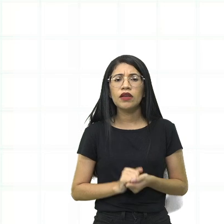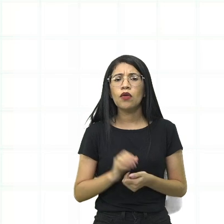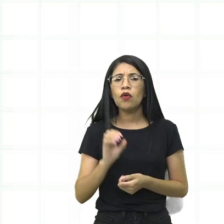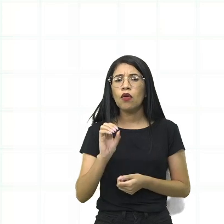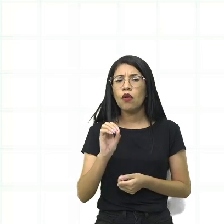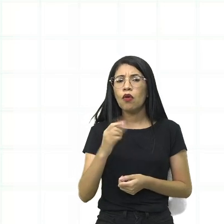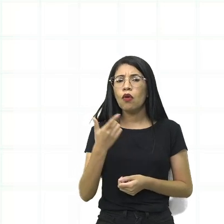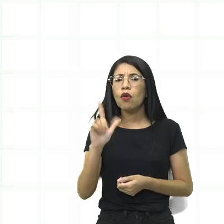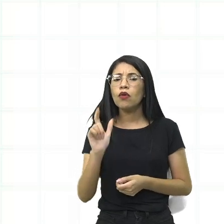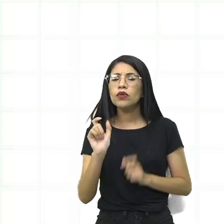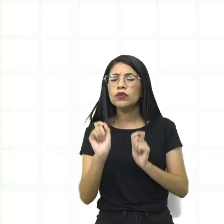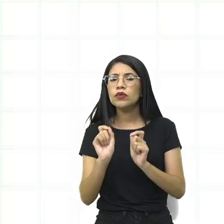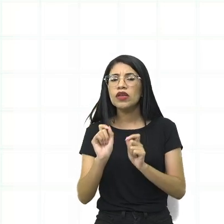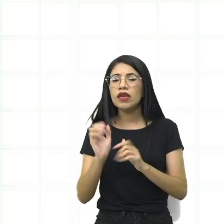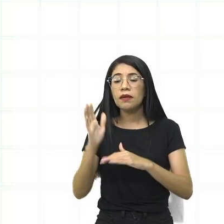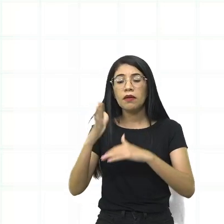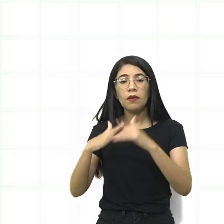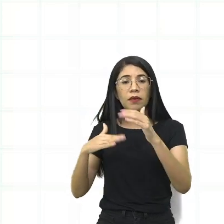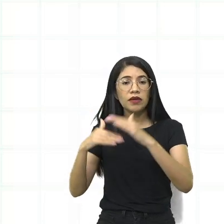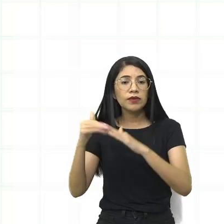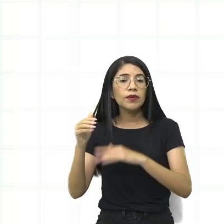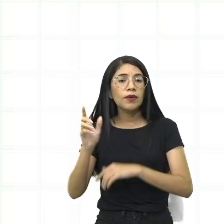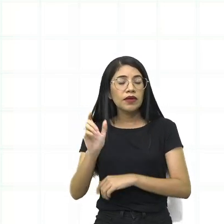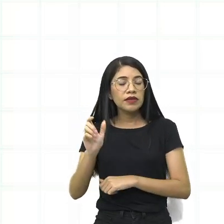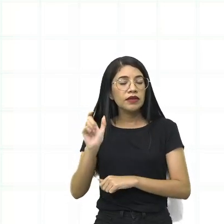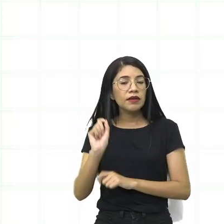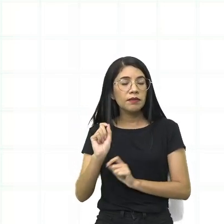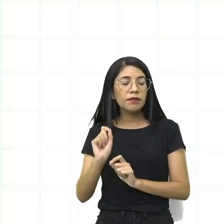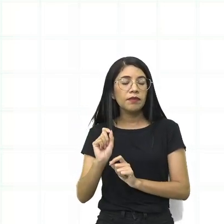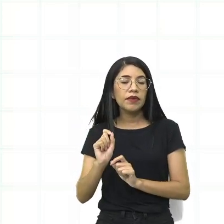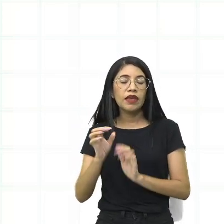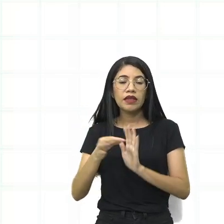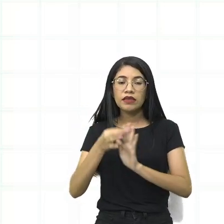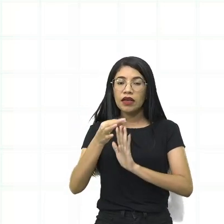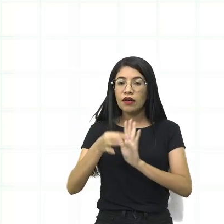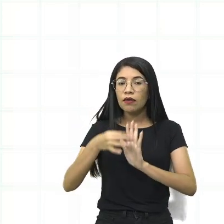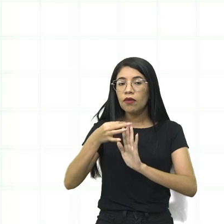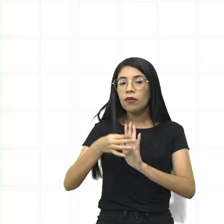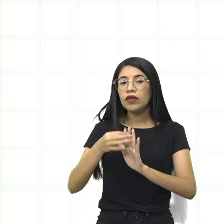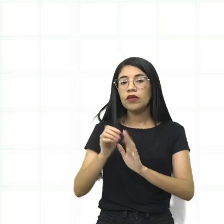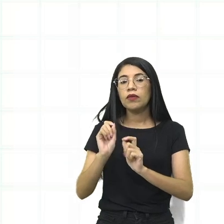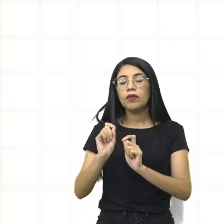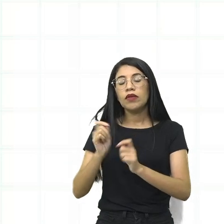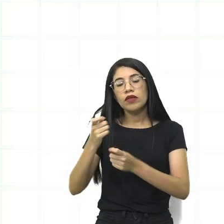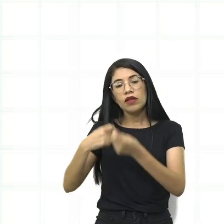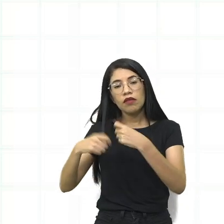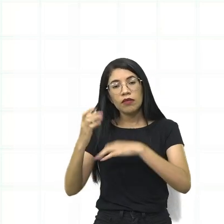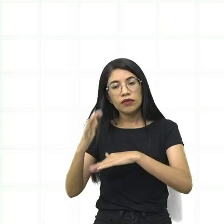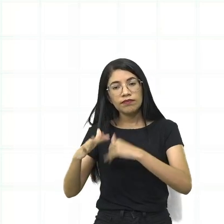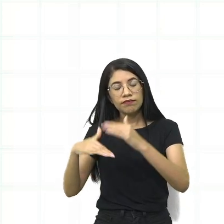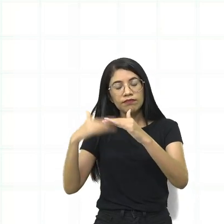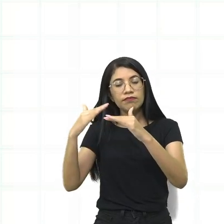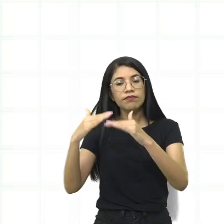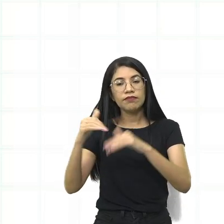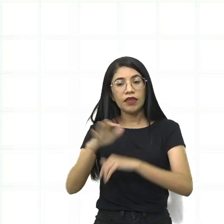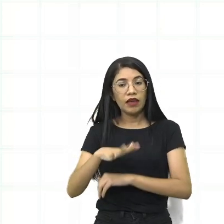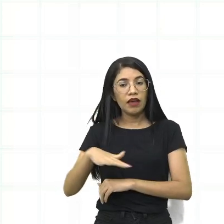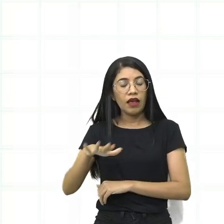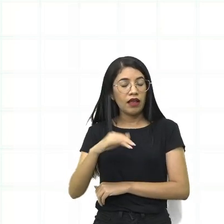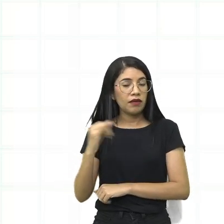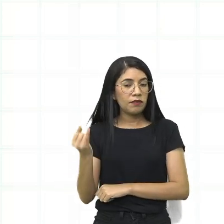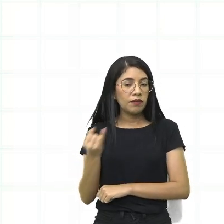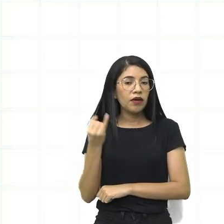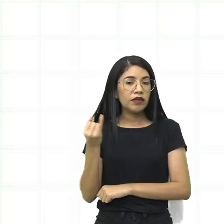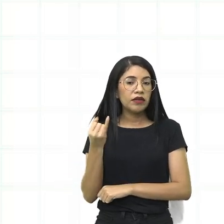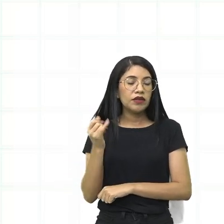quem? Outros especialistas, né? Vão argumentar que esse desenvolvimento econômico da região é importante,